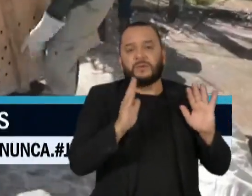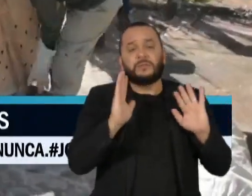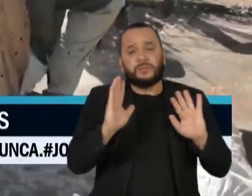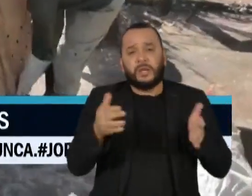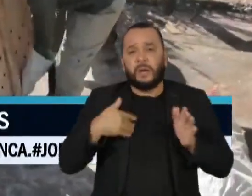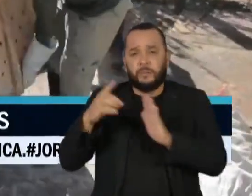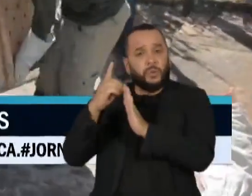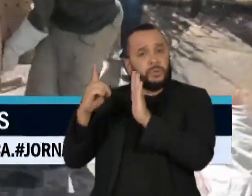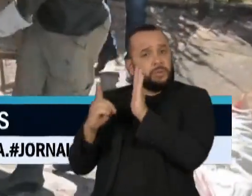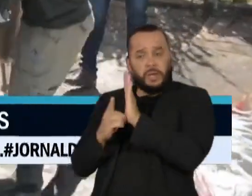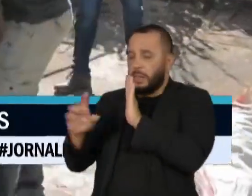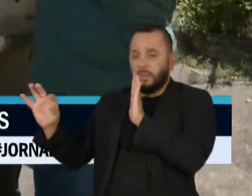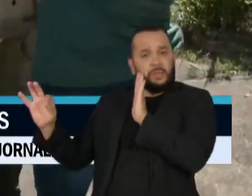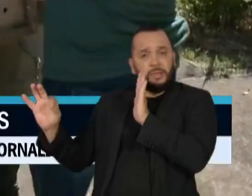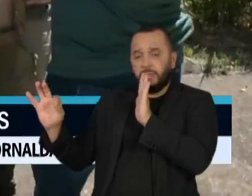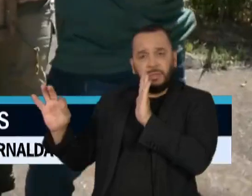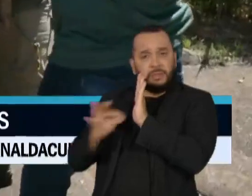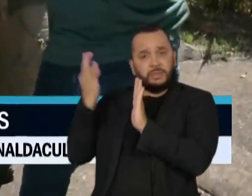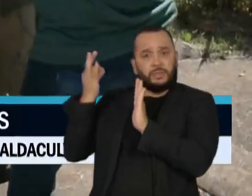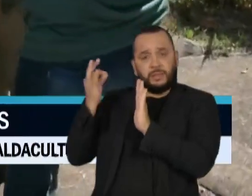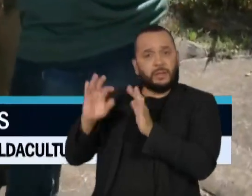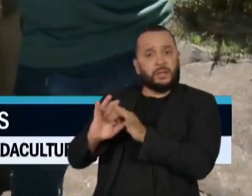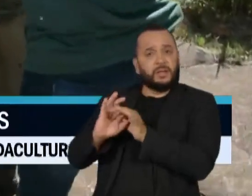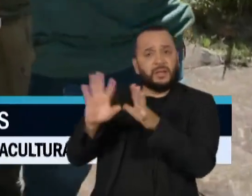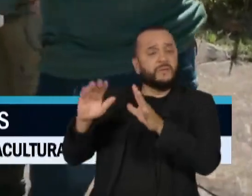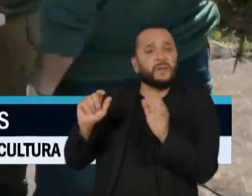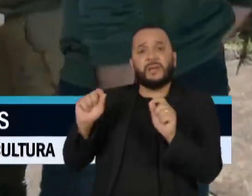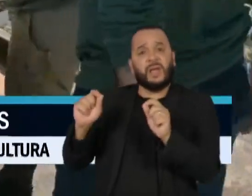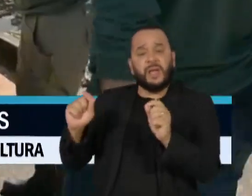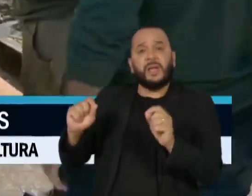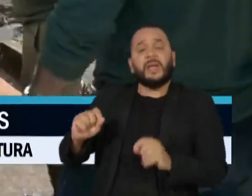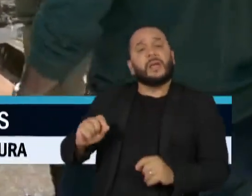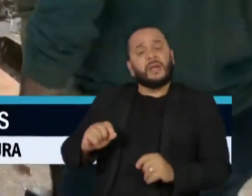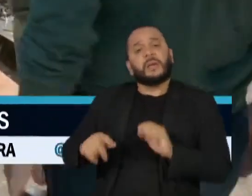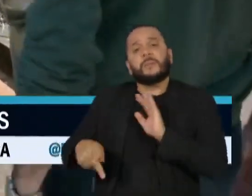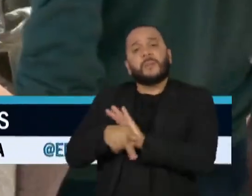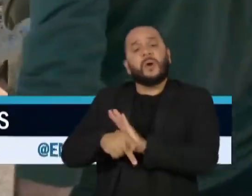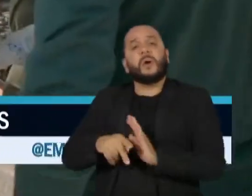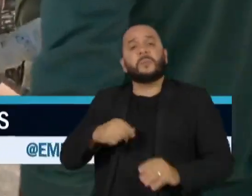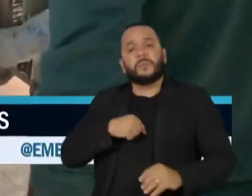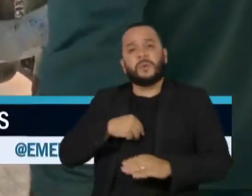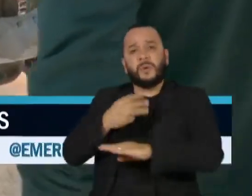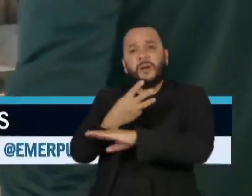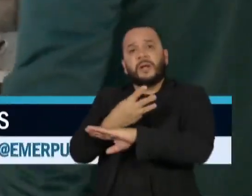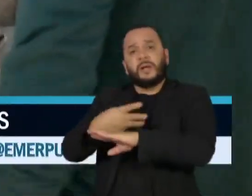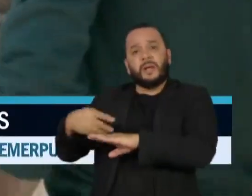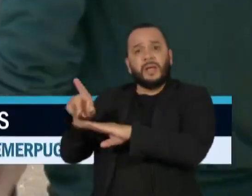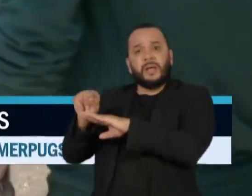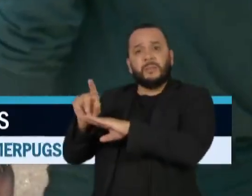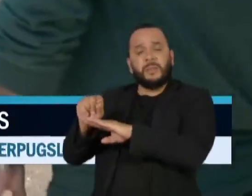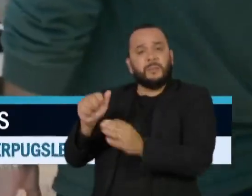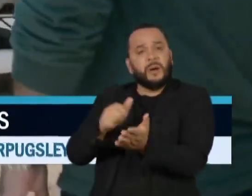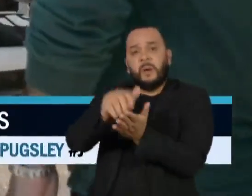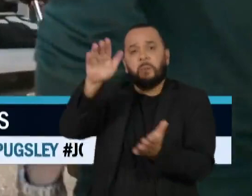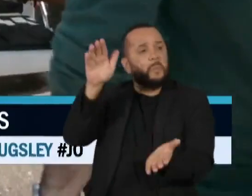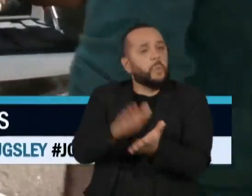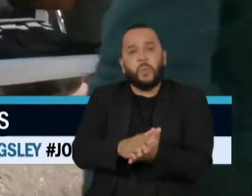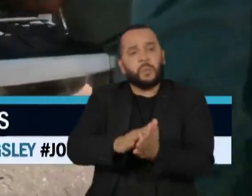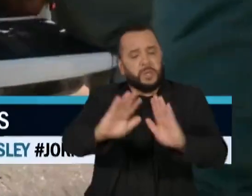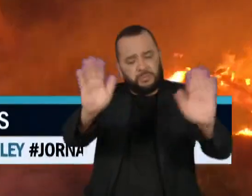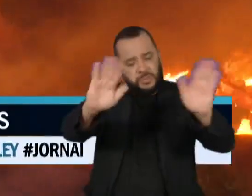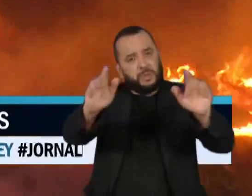do presidente, como o que indica que multas aplicadas pelo IBAMA devem ser revistas em audiências de